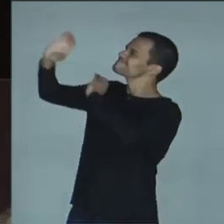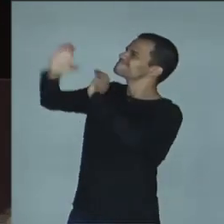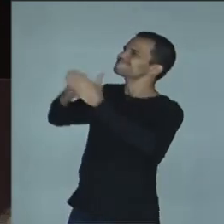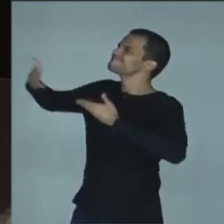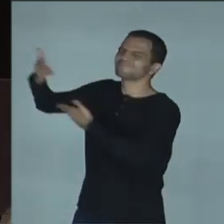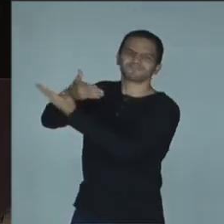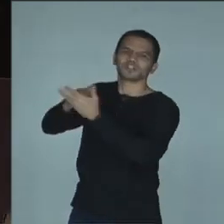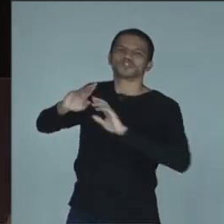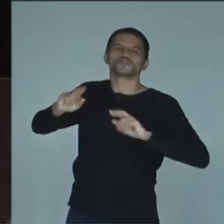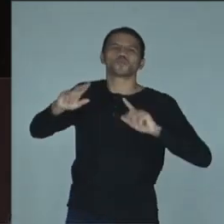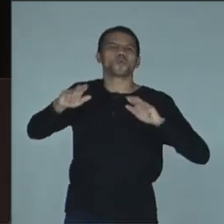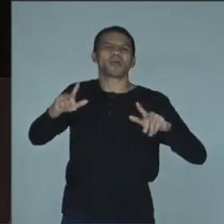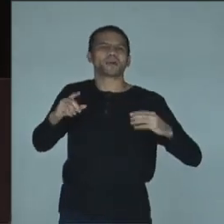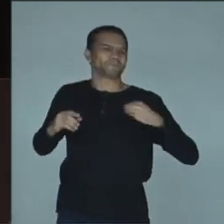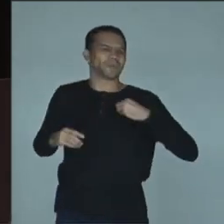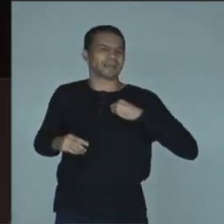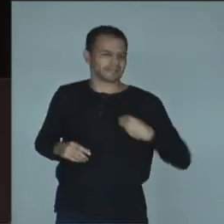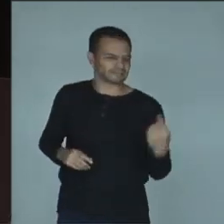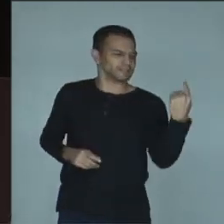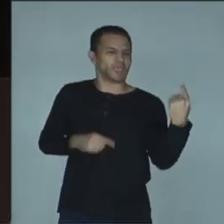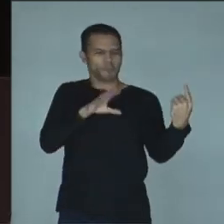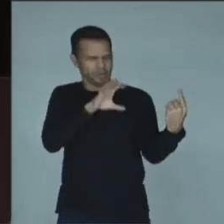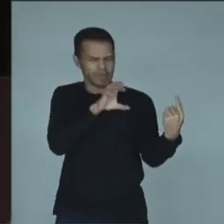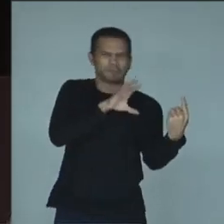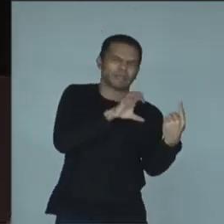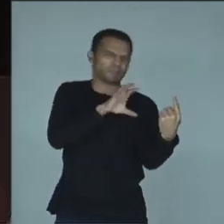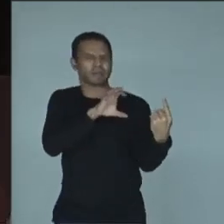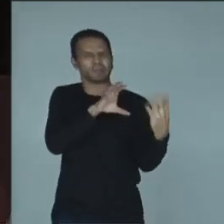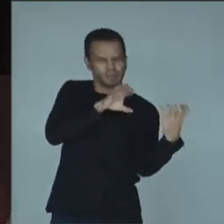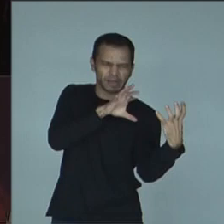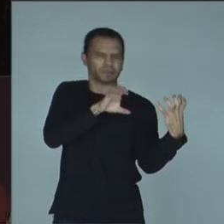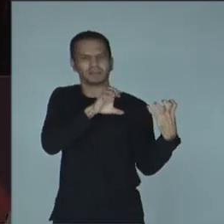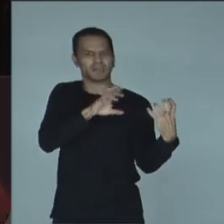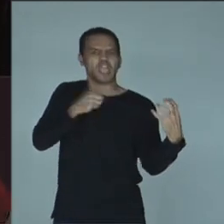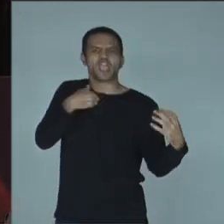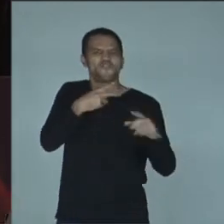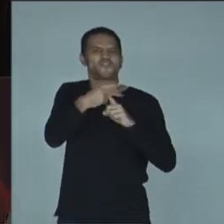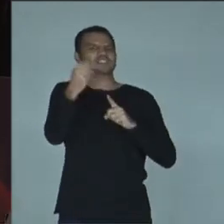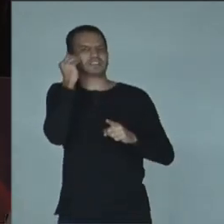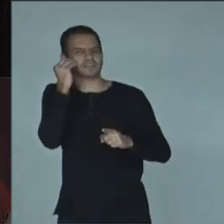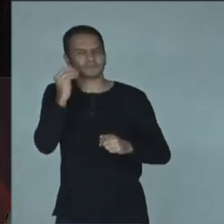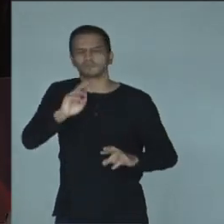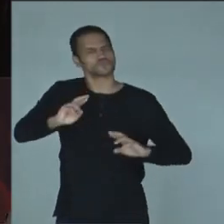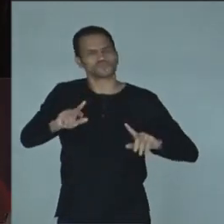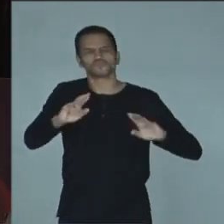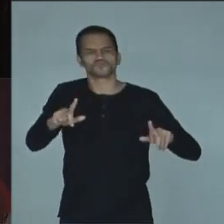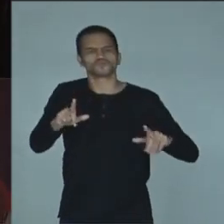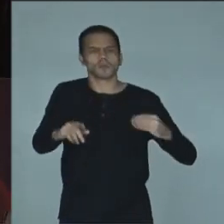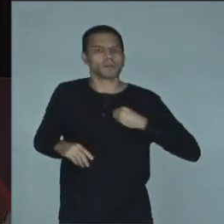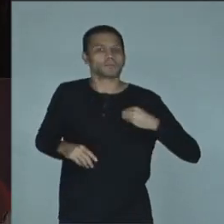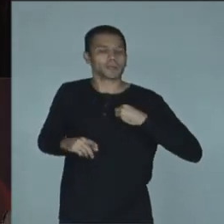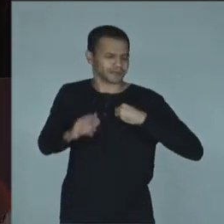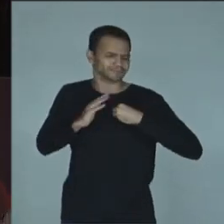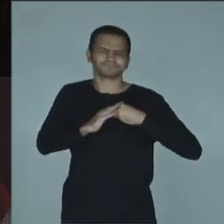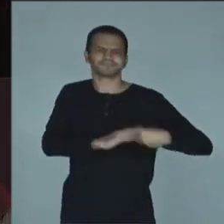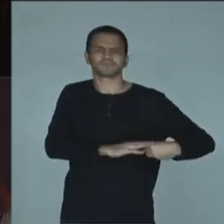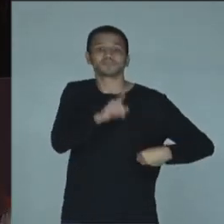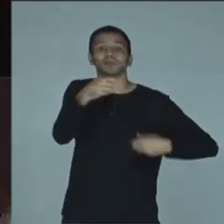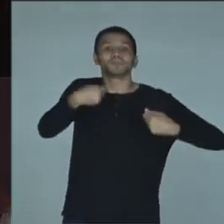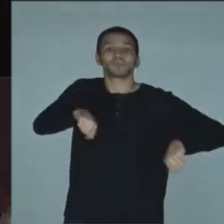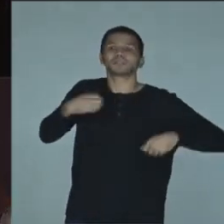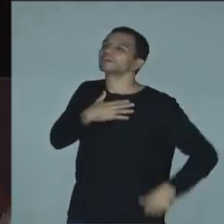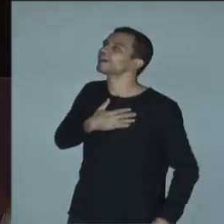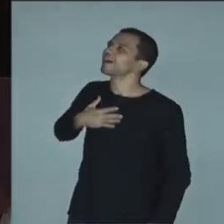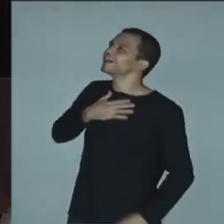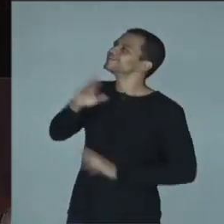ser campeão não É mas aqui é o terminar dizendo é o que faz um homem se esconder de Deus